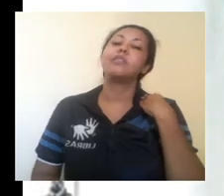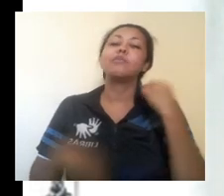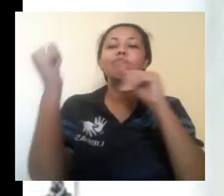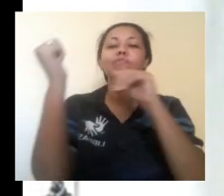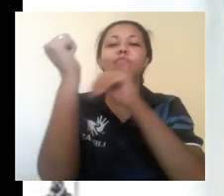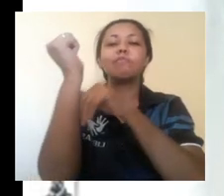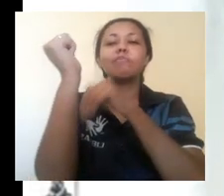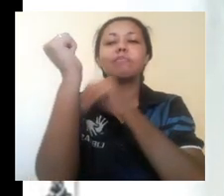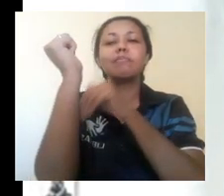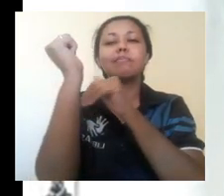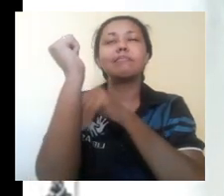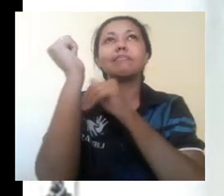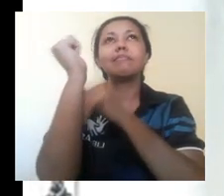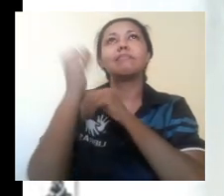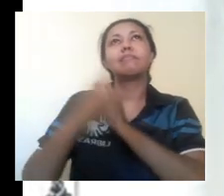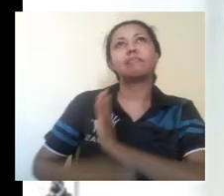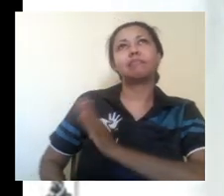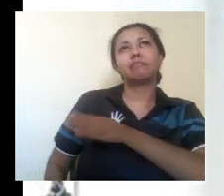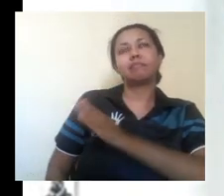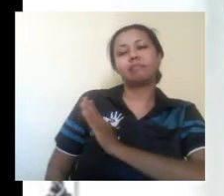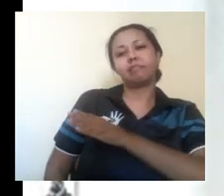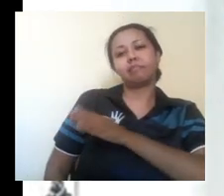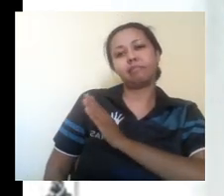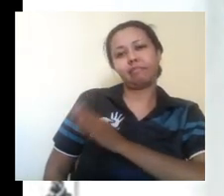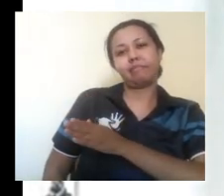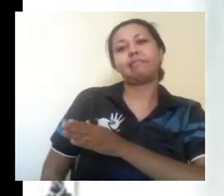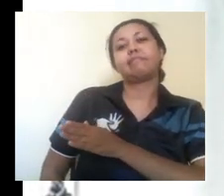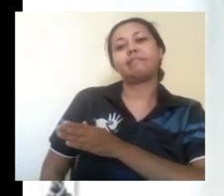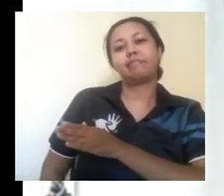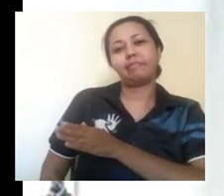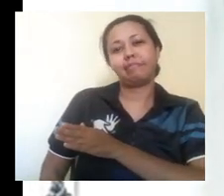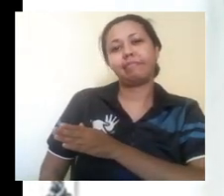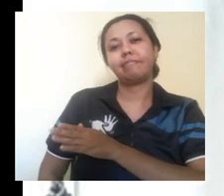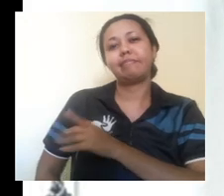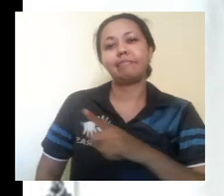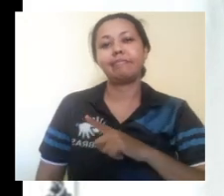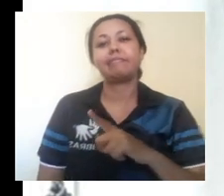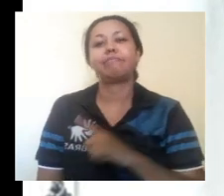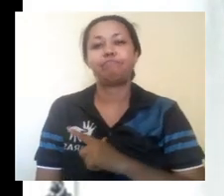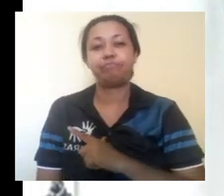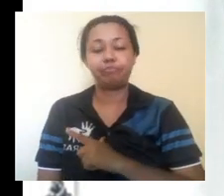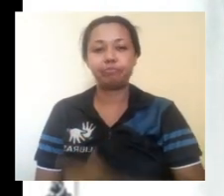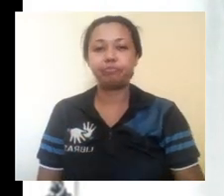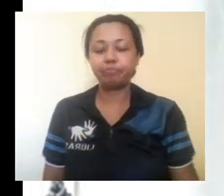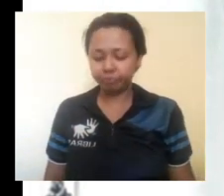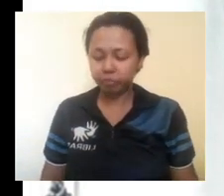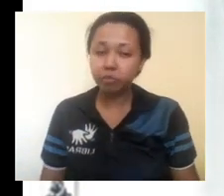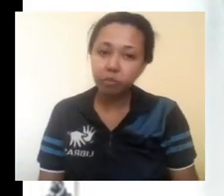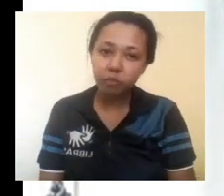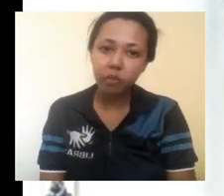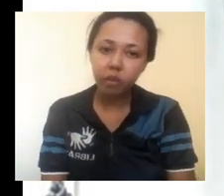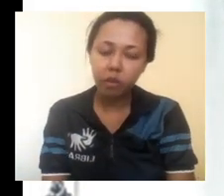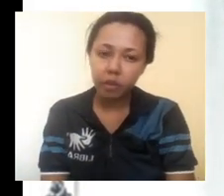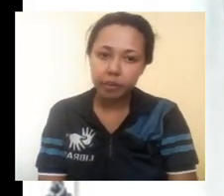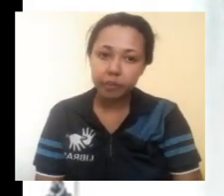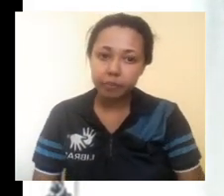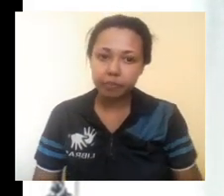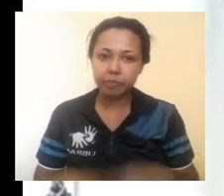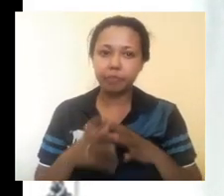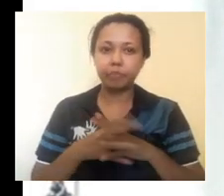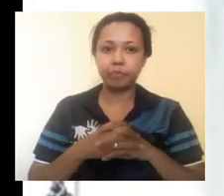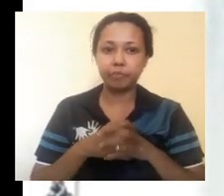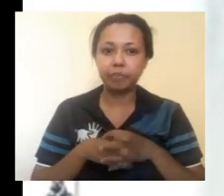mulher que avaliava, né? Que observava. E aí, eu tenho uma